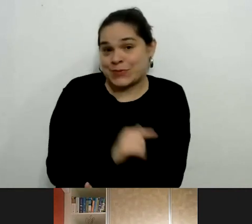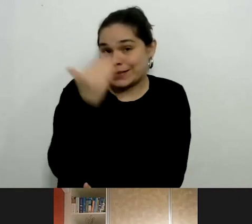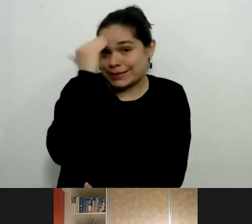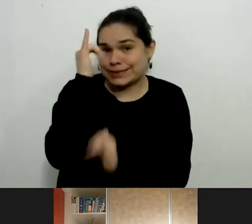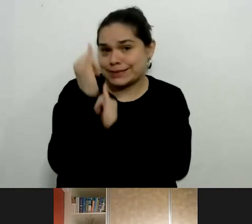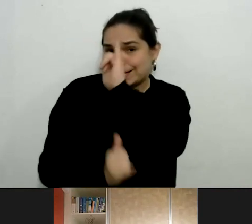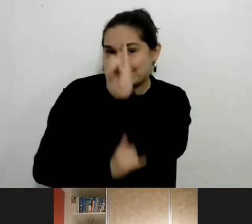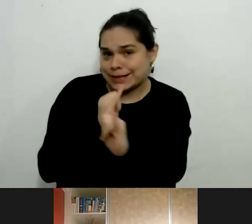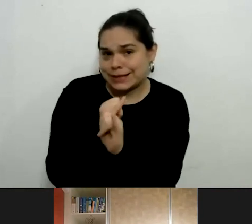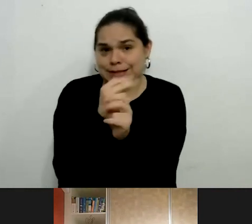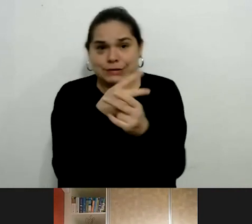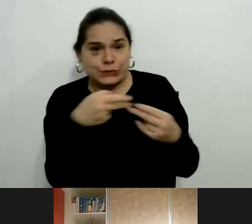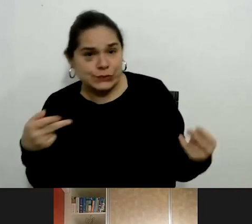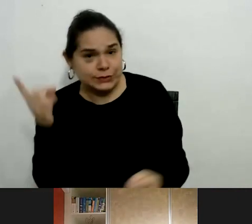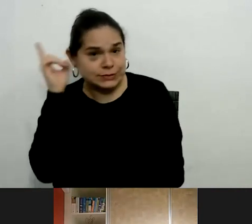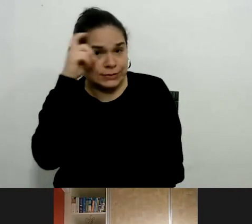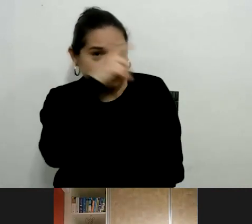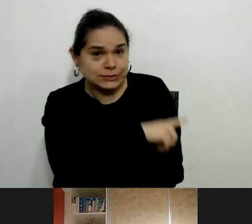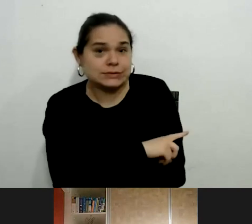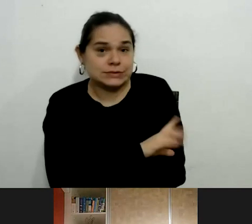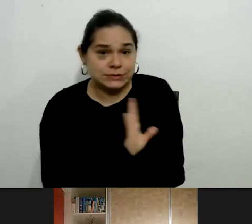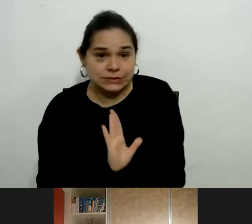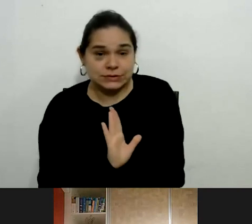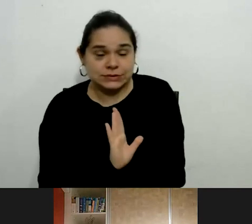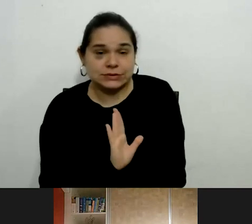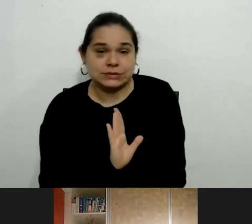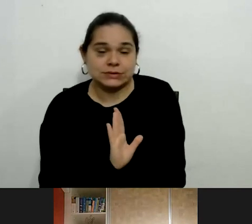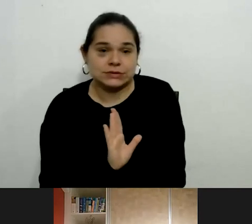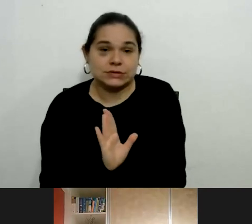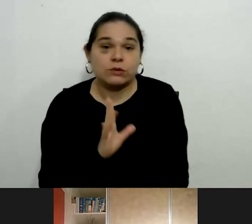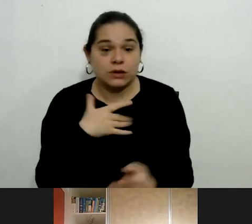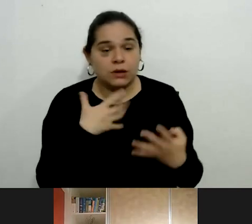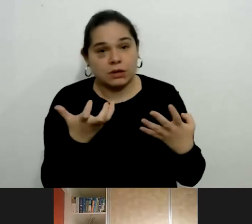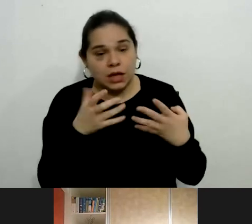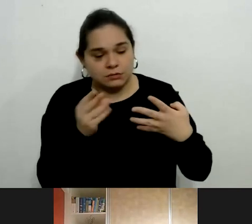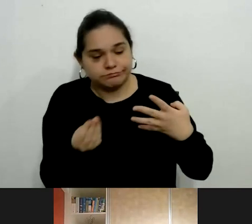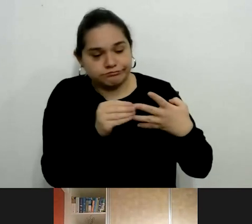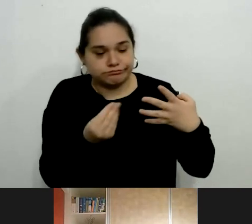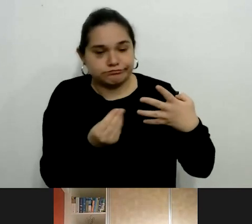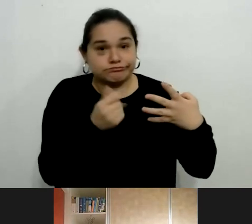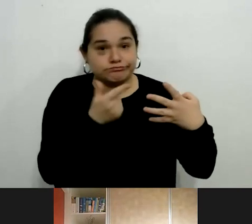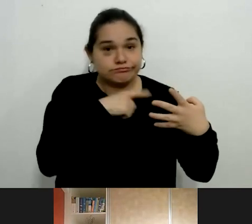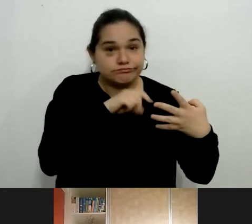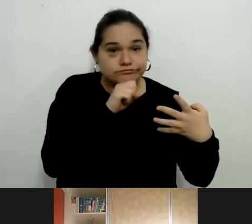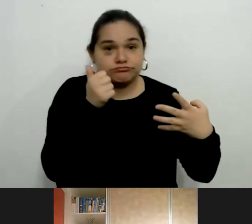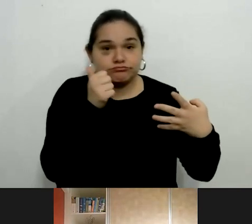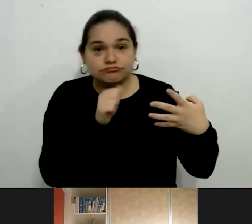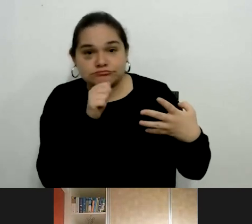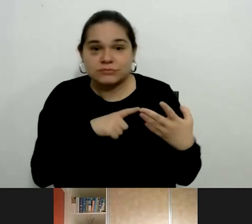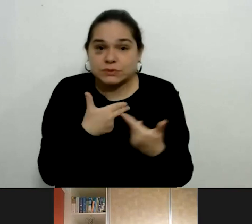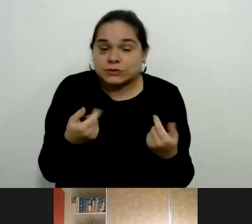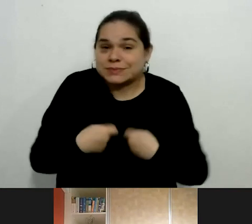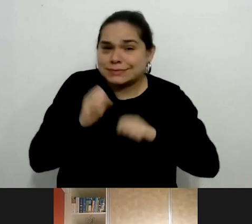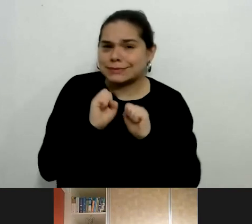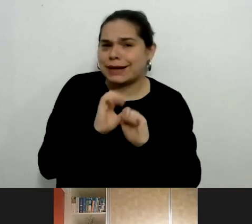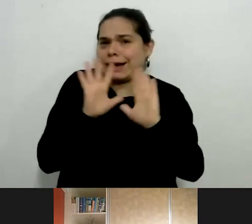e aquilo. Então, não, porque eu vou ver, eu vou estar colocando os dois, então, eu tinha algumas coisinhas que só precisava esclarecer, que eu